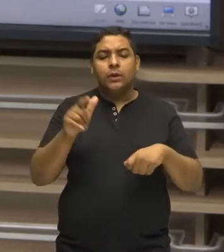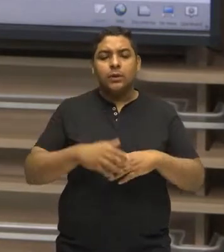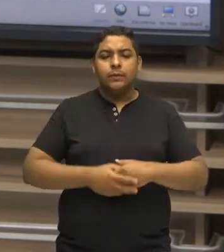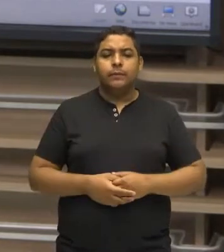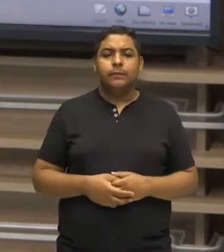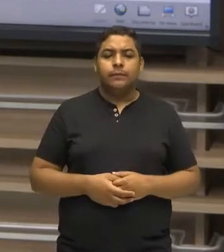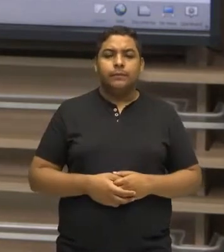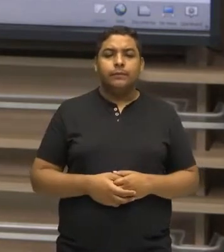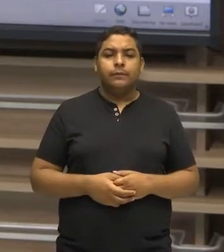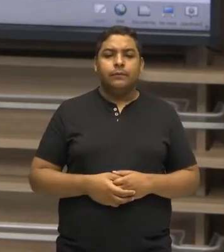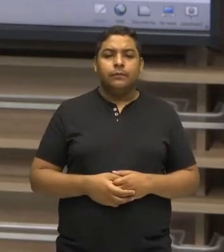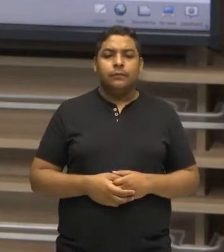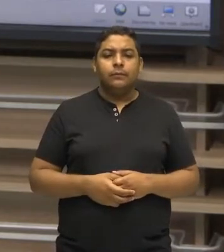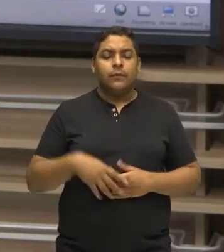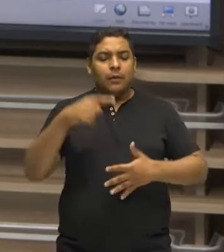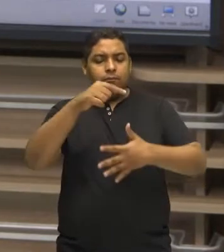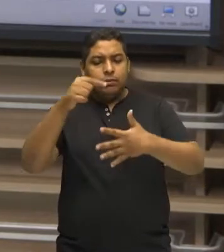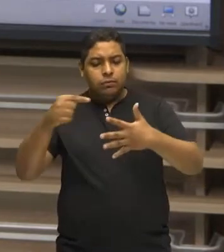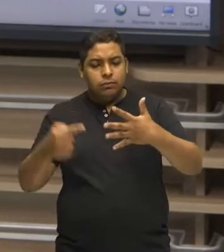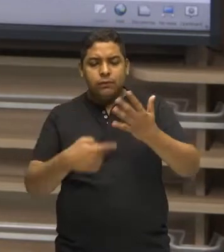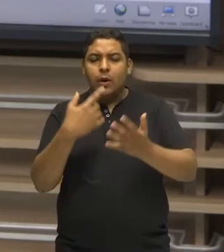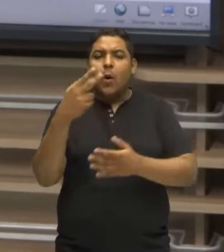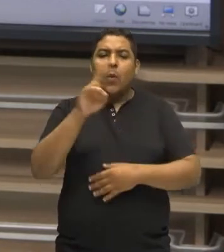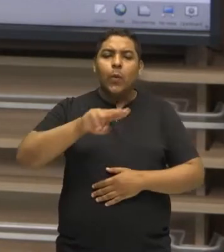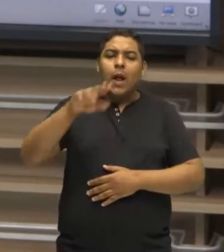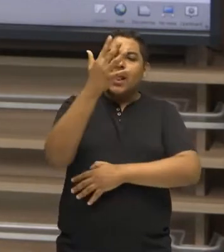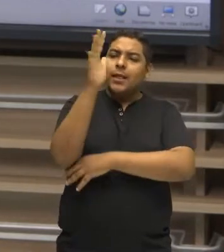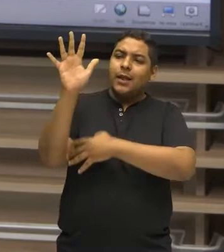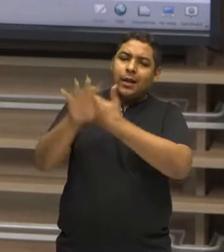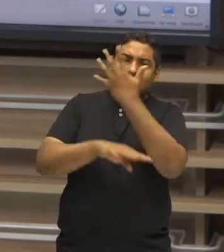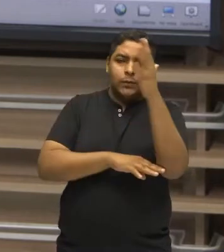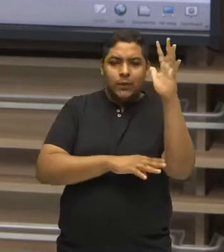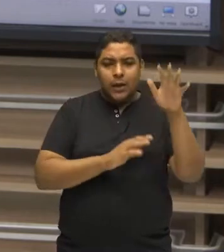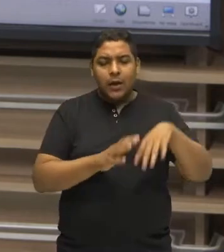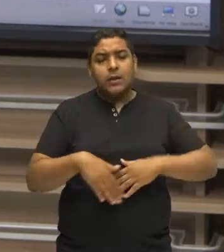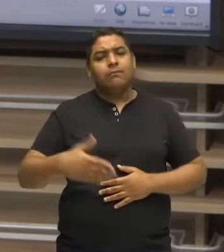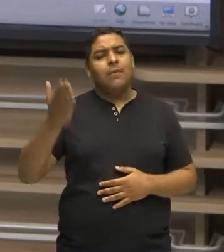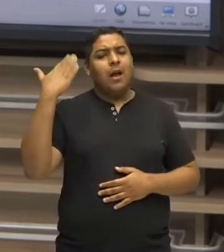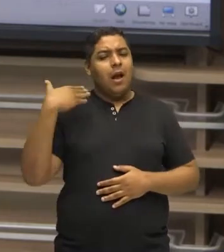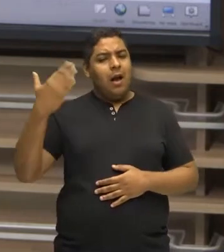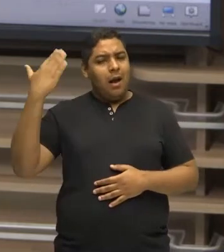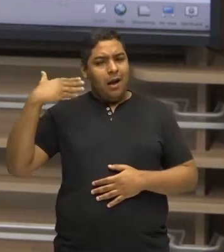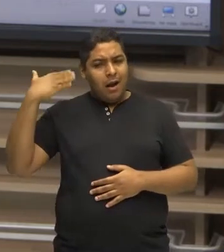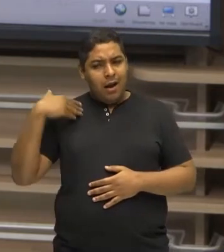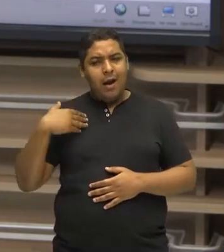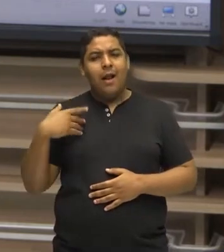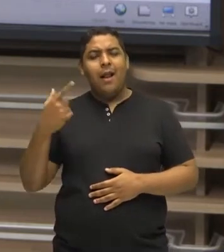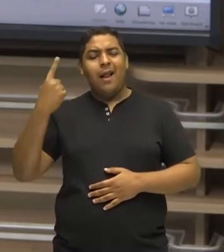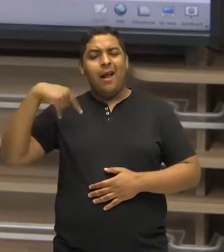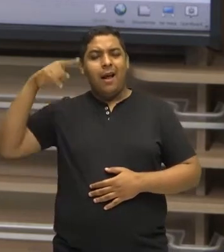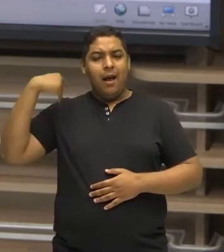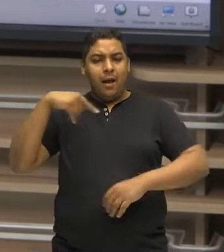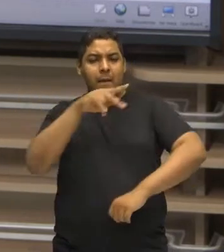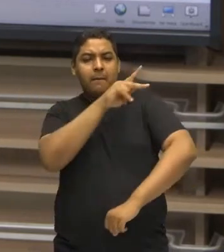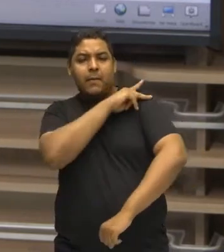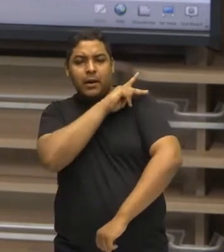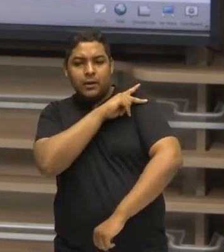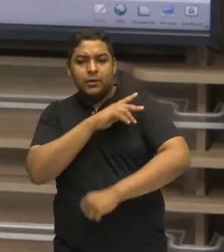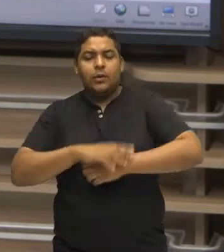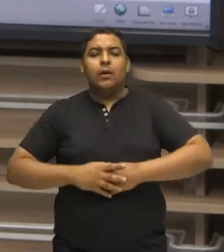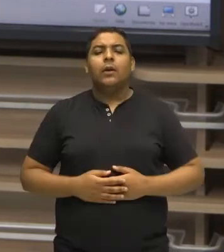através dos elementos da natureza. Então, os antigos, os homens pré-históricos, por exemplo, os